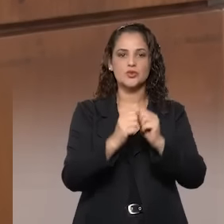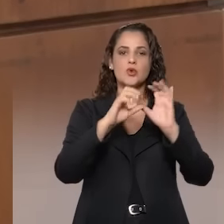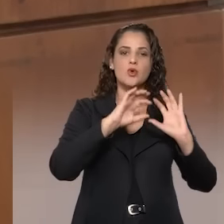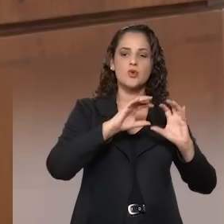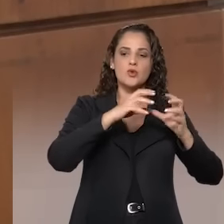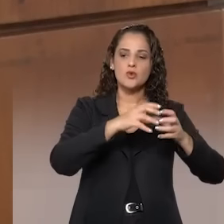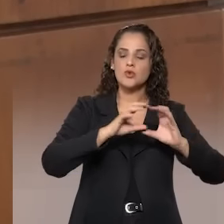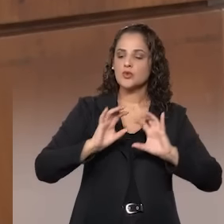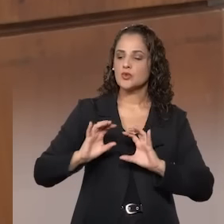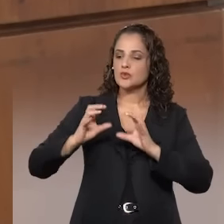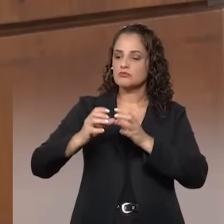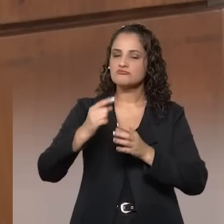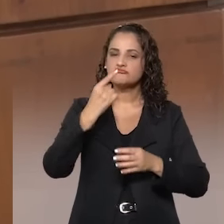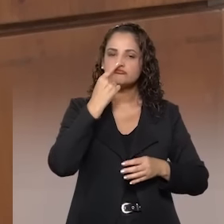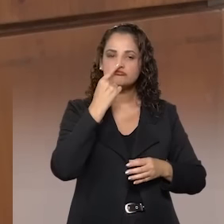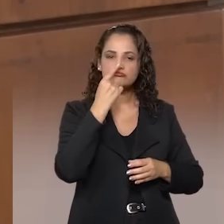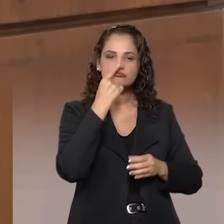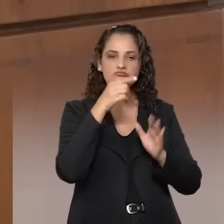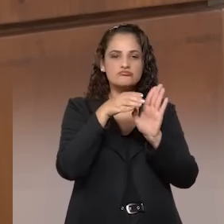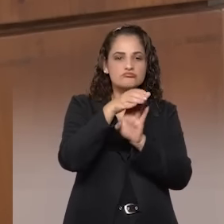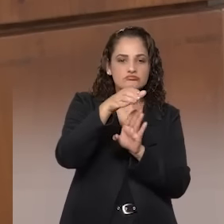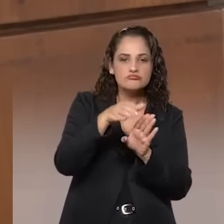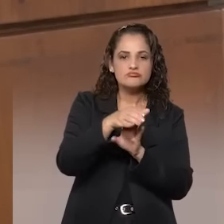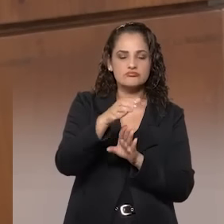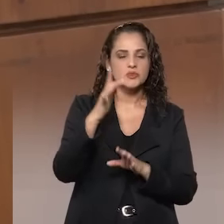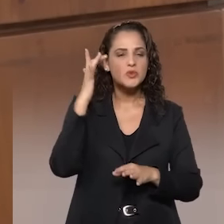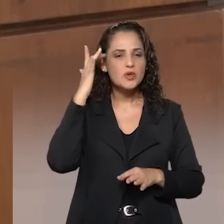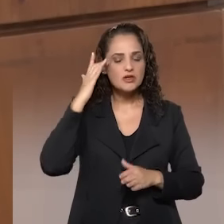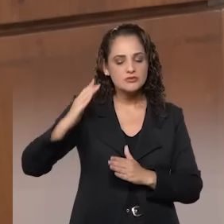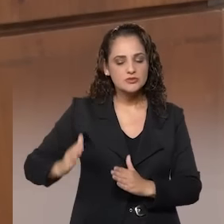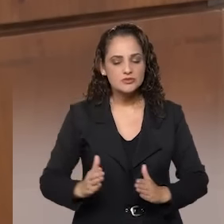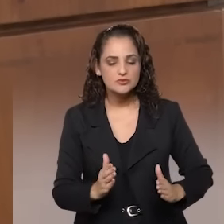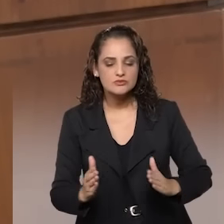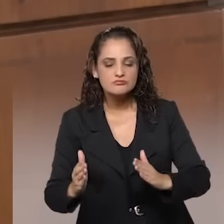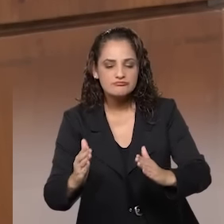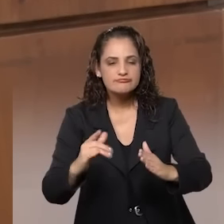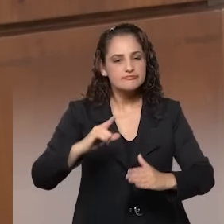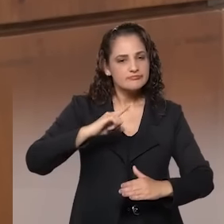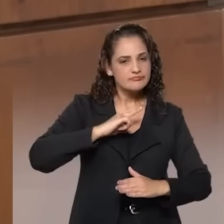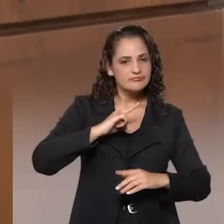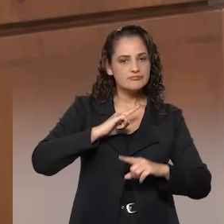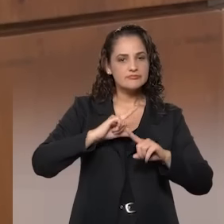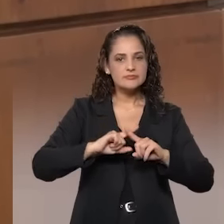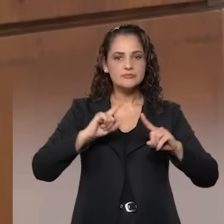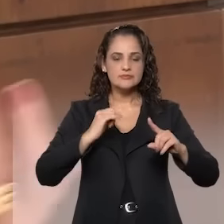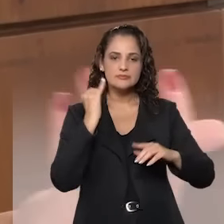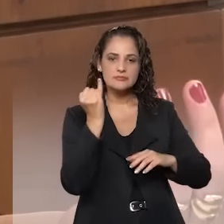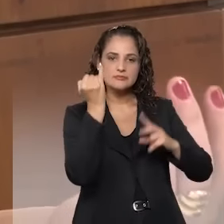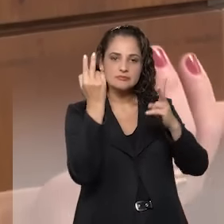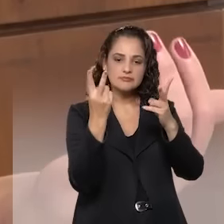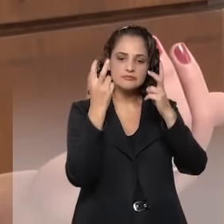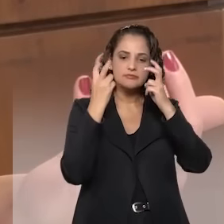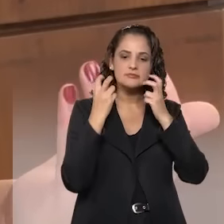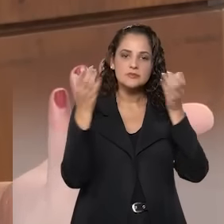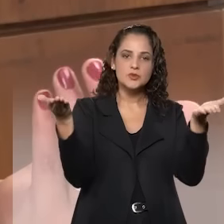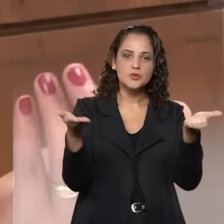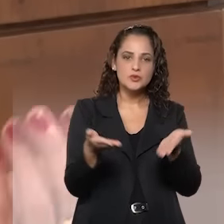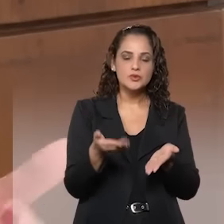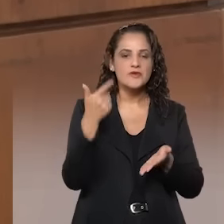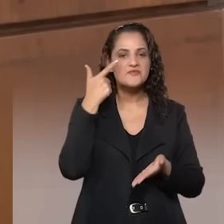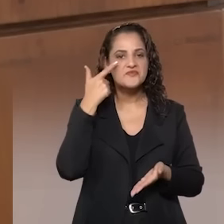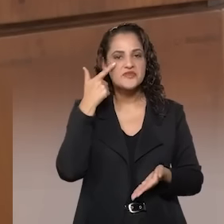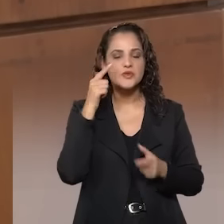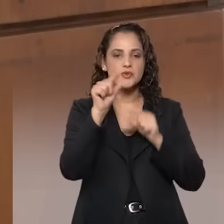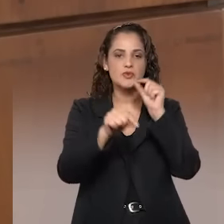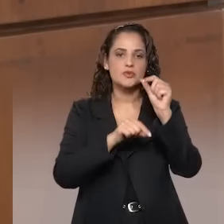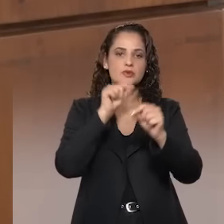afinidade todos os conselhos Então acho que a gente tem aí um caminho pela frente mas é importante eh perceber que hoje em dia dia eu